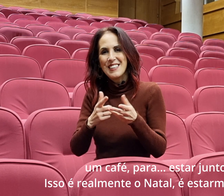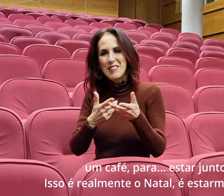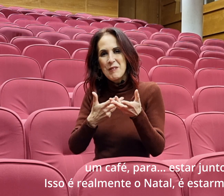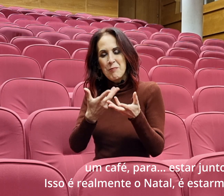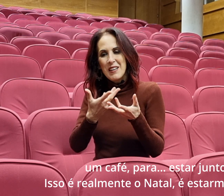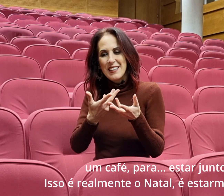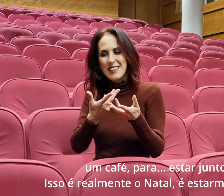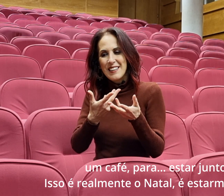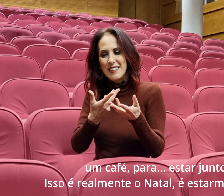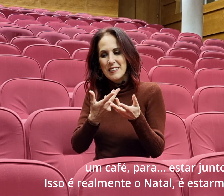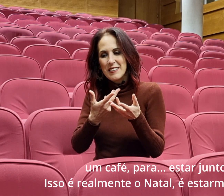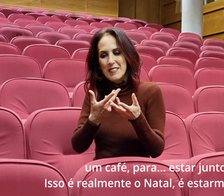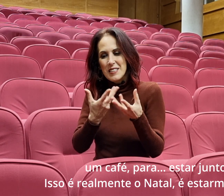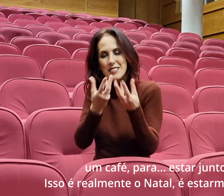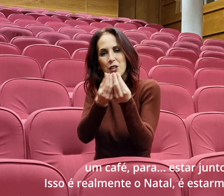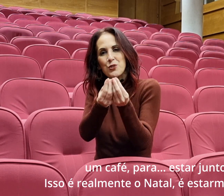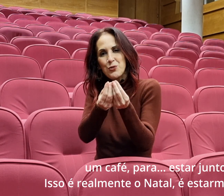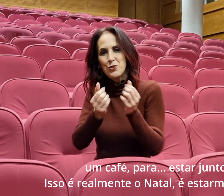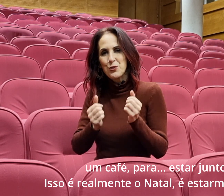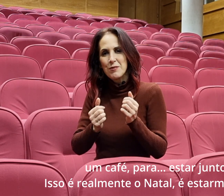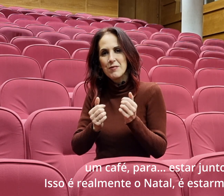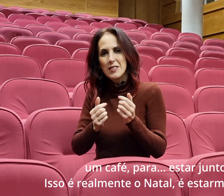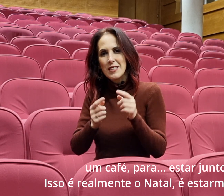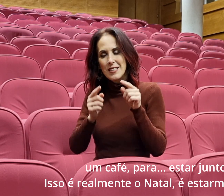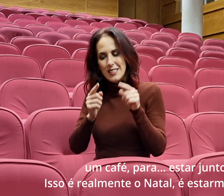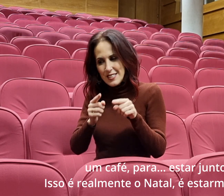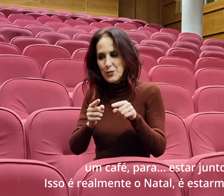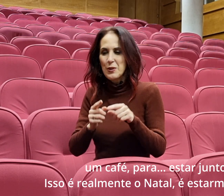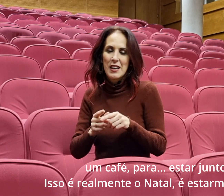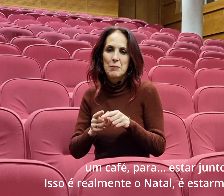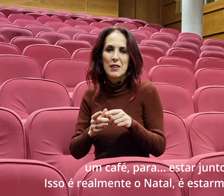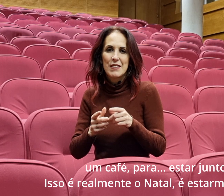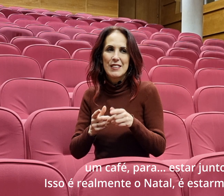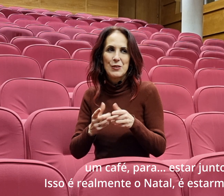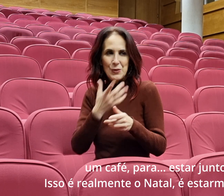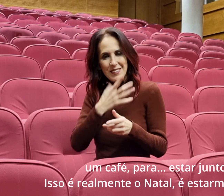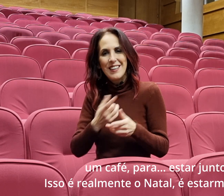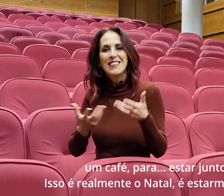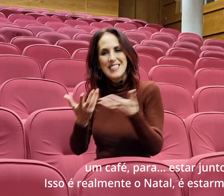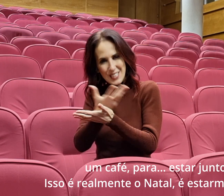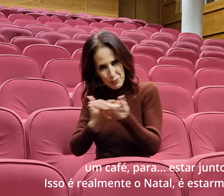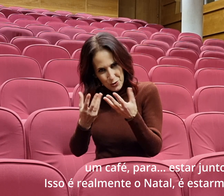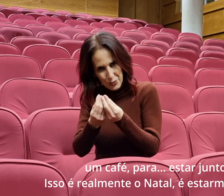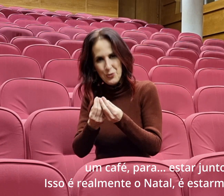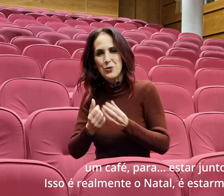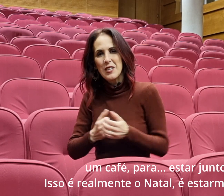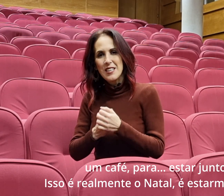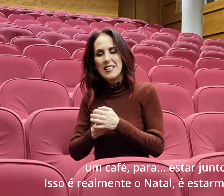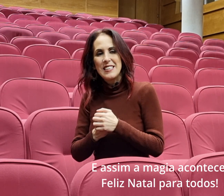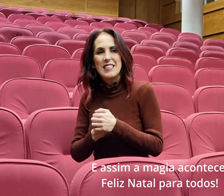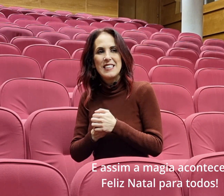café, para estar juntos. E isso é realmente o Natal, é estarmos